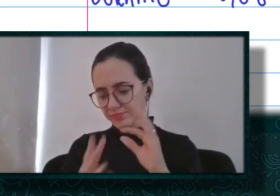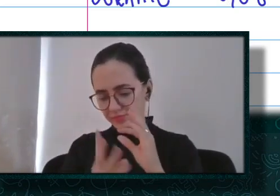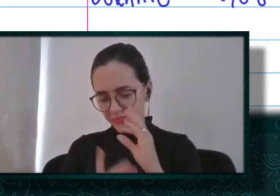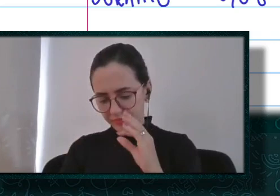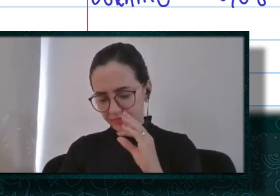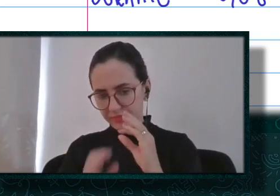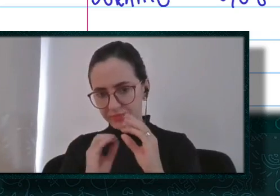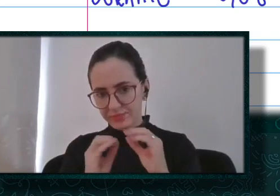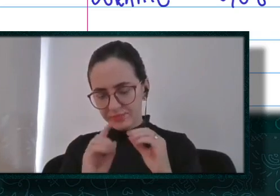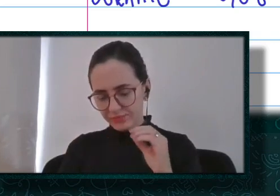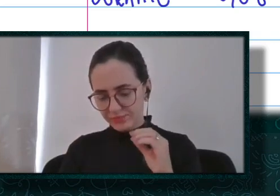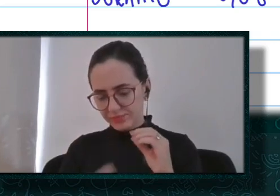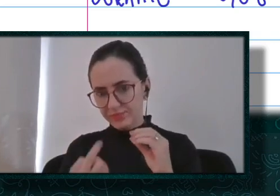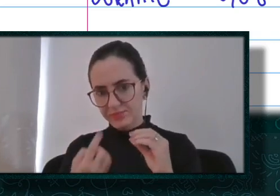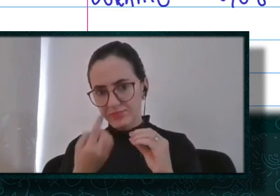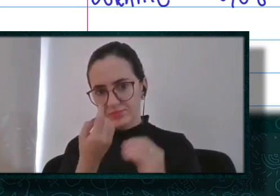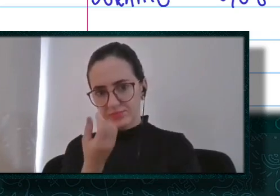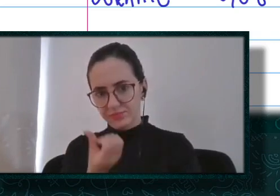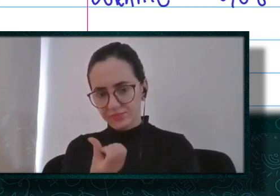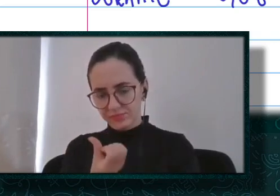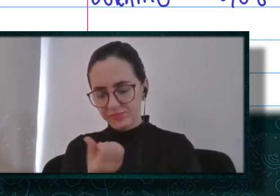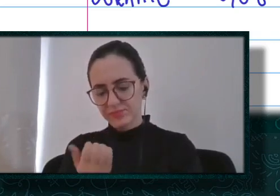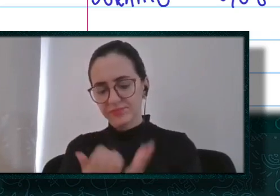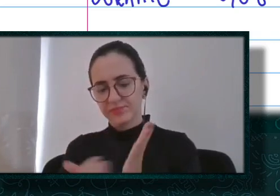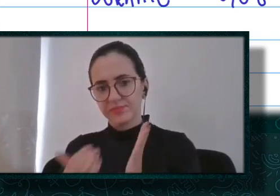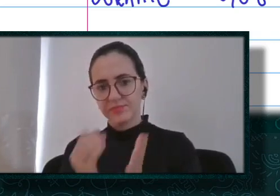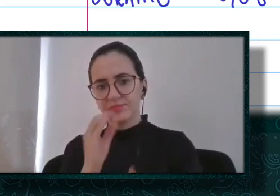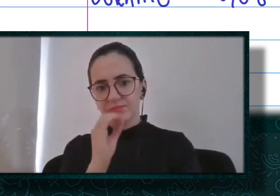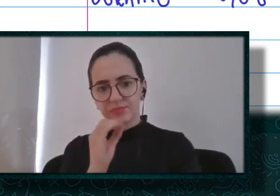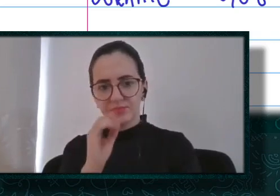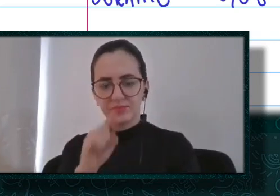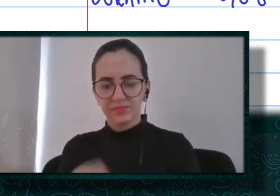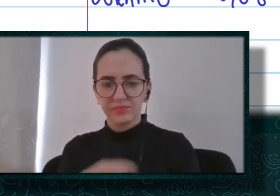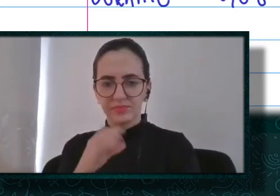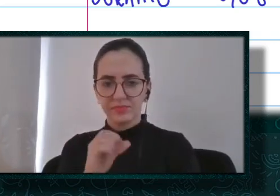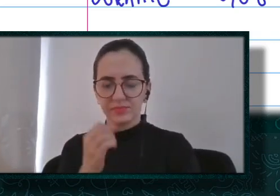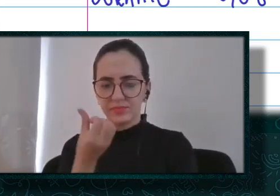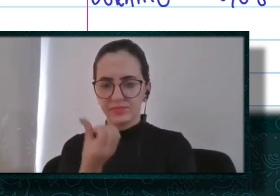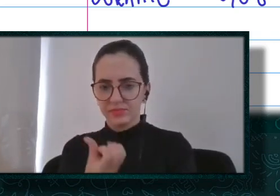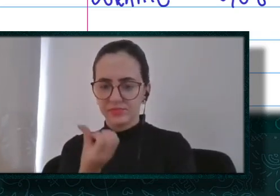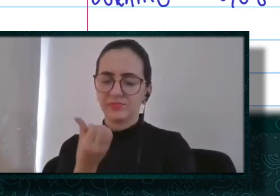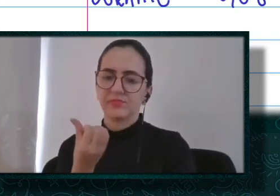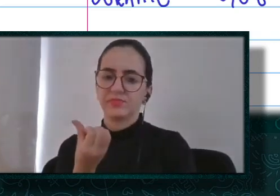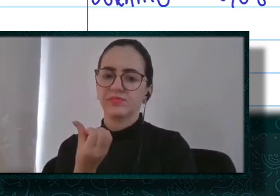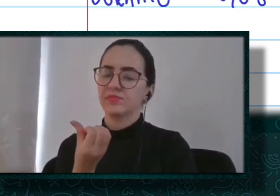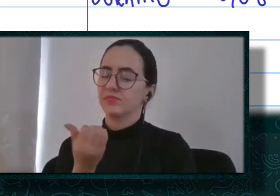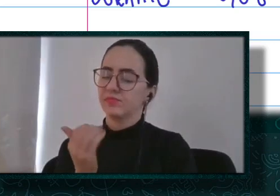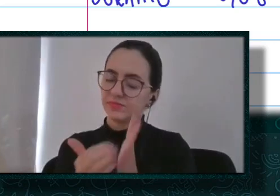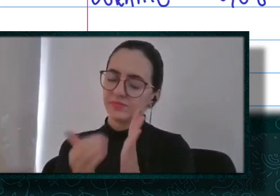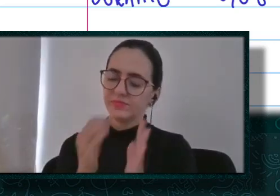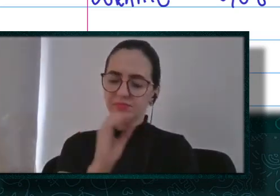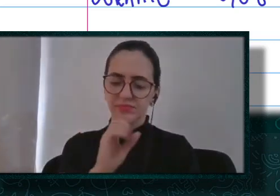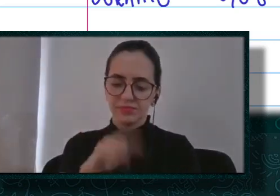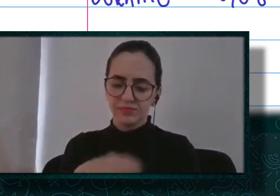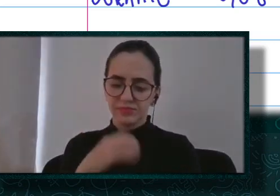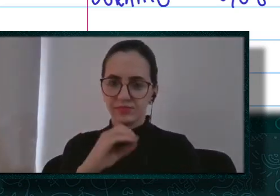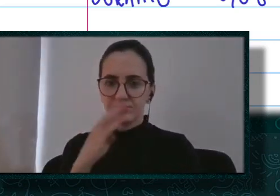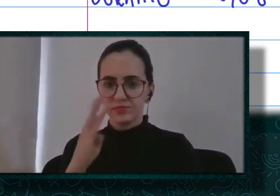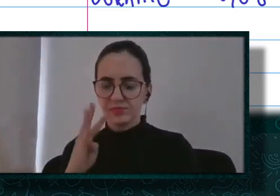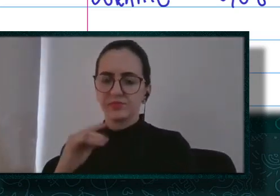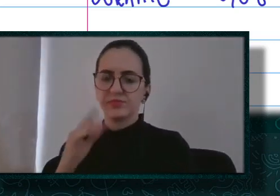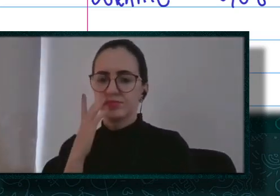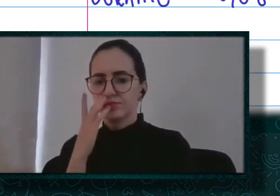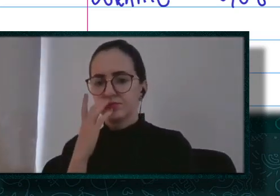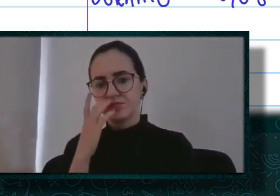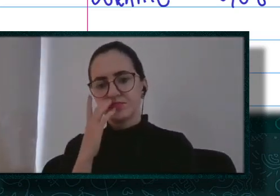0,04 mols. O de cá a gente soma, né? Reagentes subtraem, produtos somam. Como eu não tinha nada,